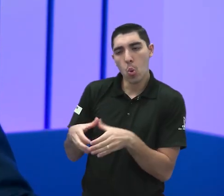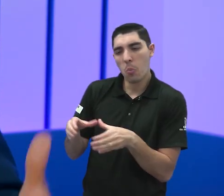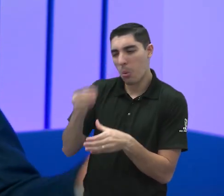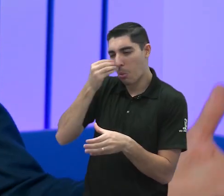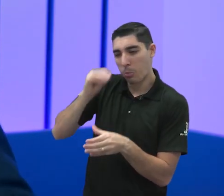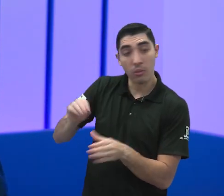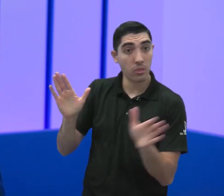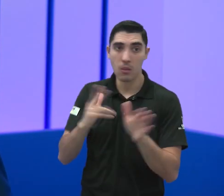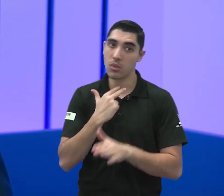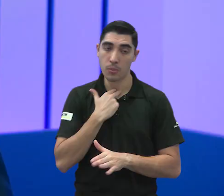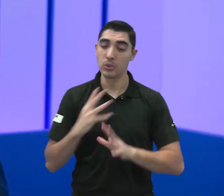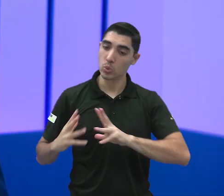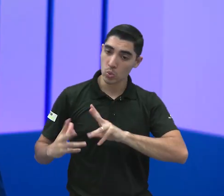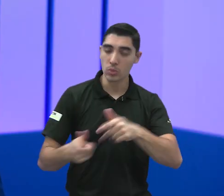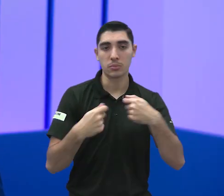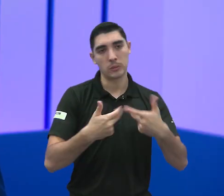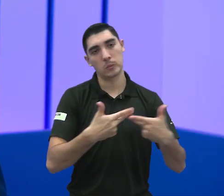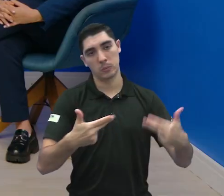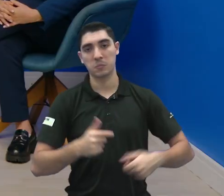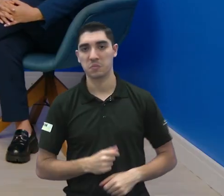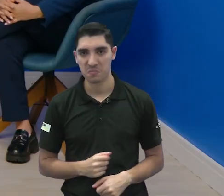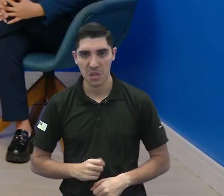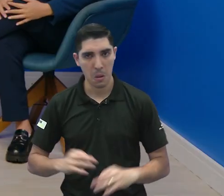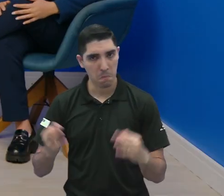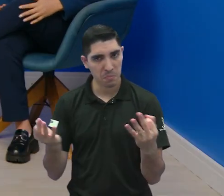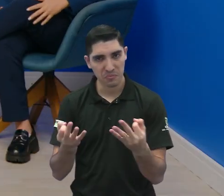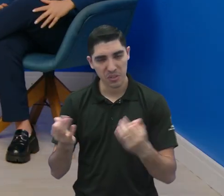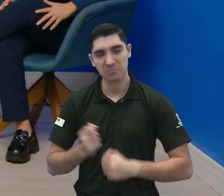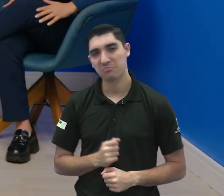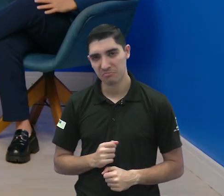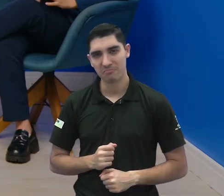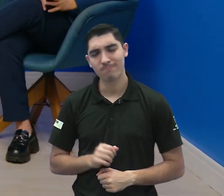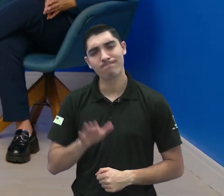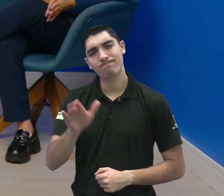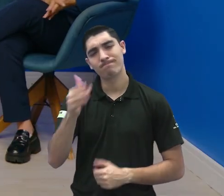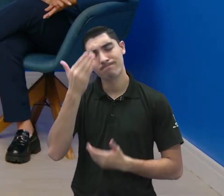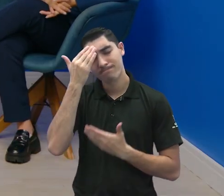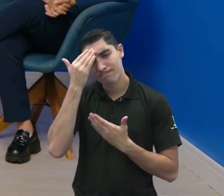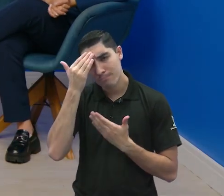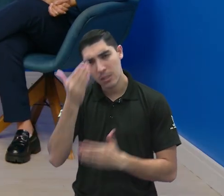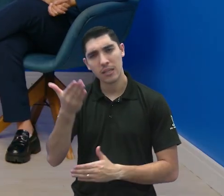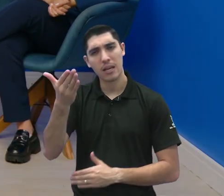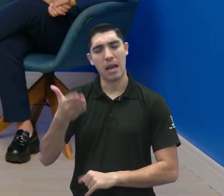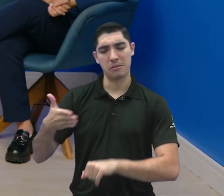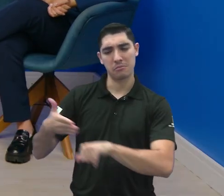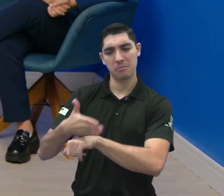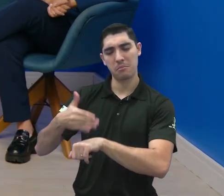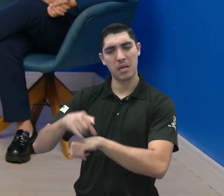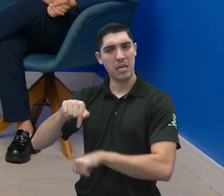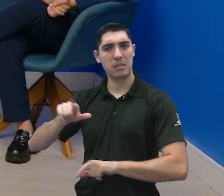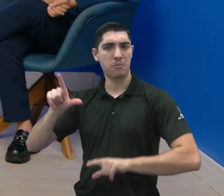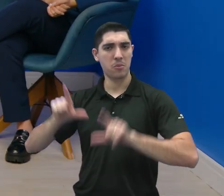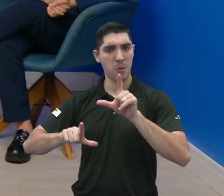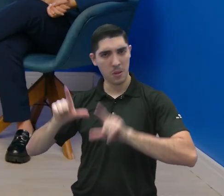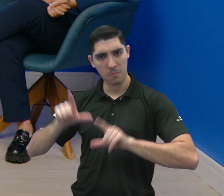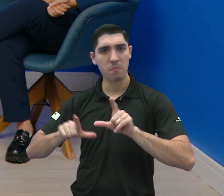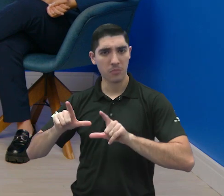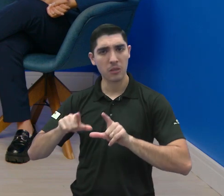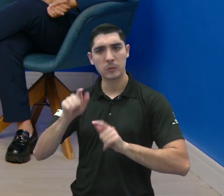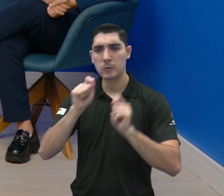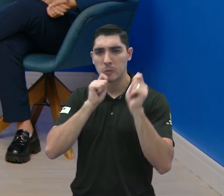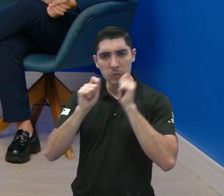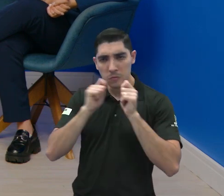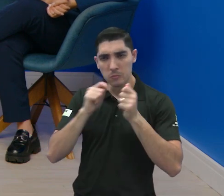as especificidades das pessoas. Perfeito. Isaías, agradeço mais uma vez a sua presença aqui no Sobre